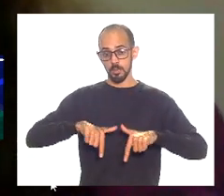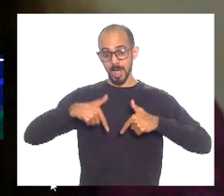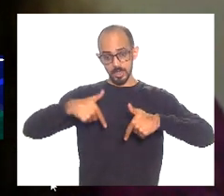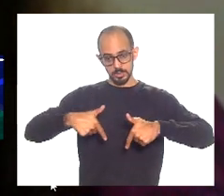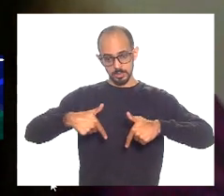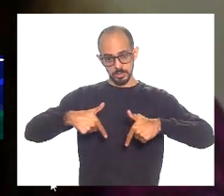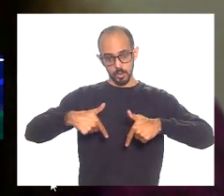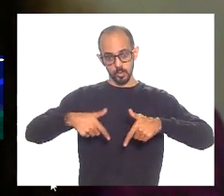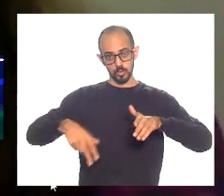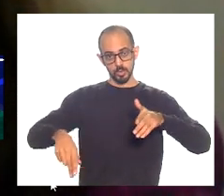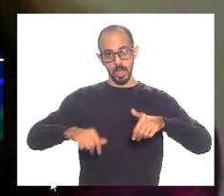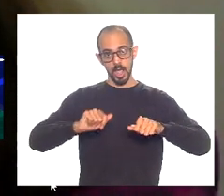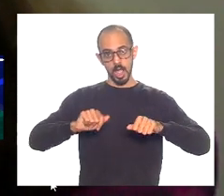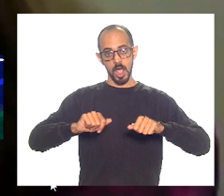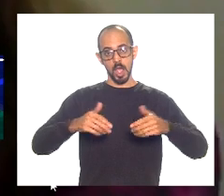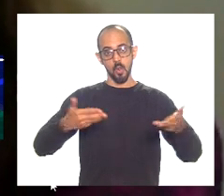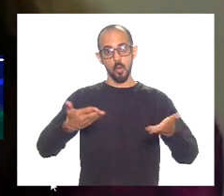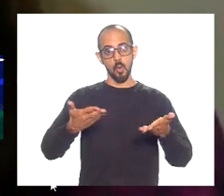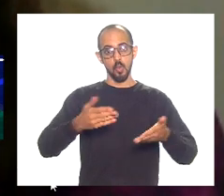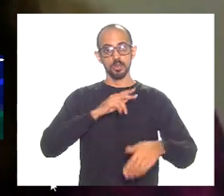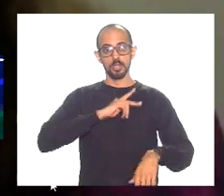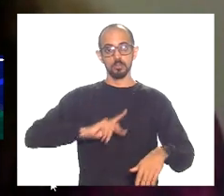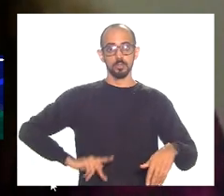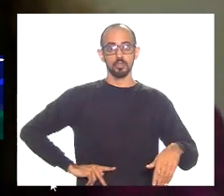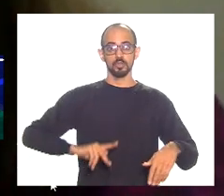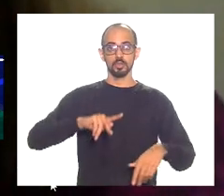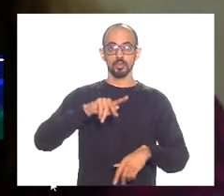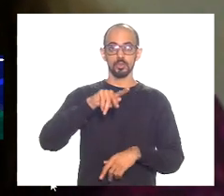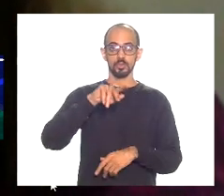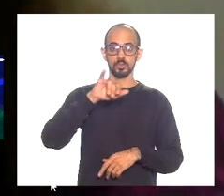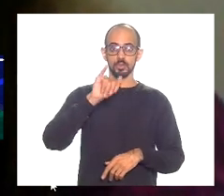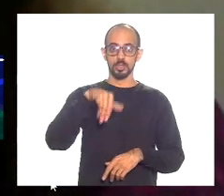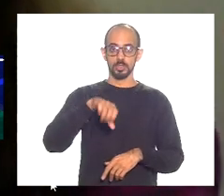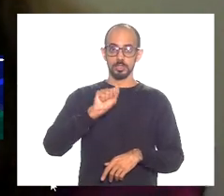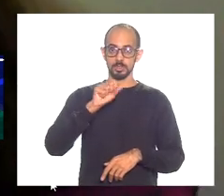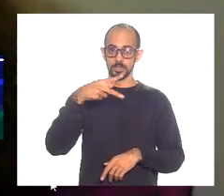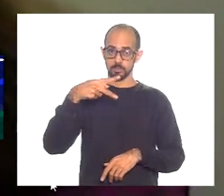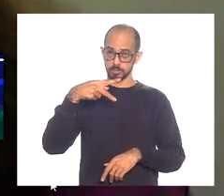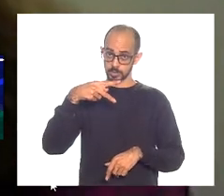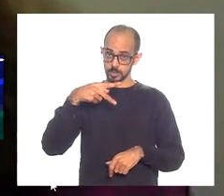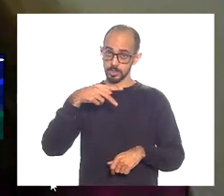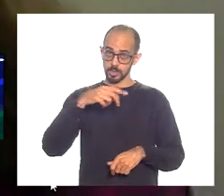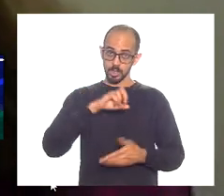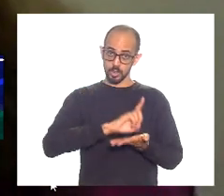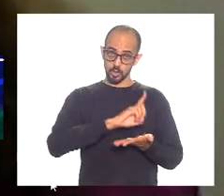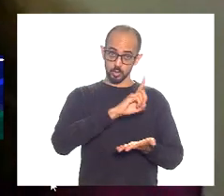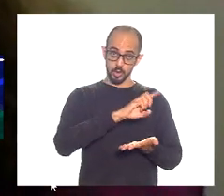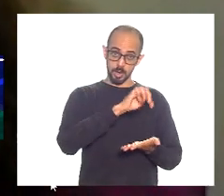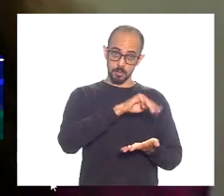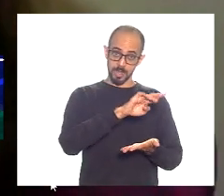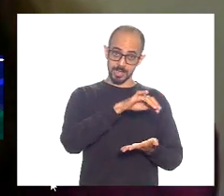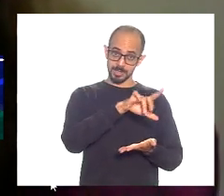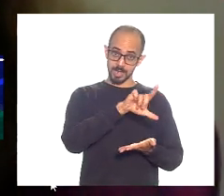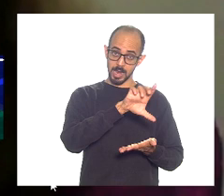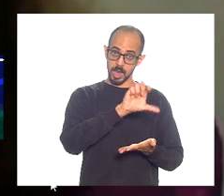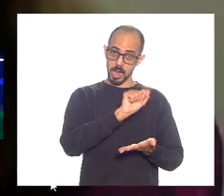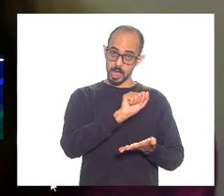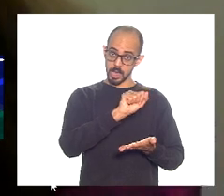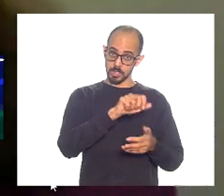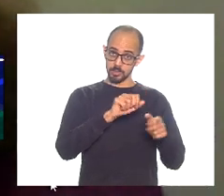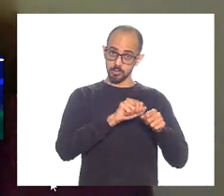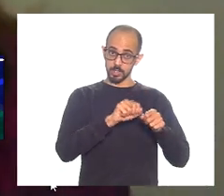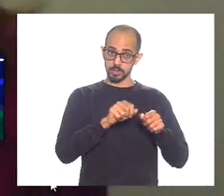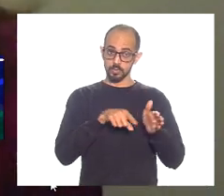atual presidente do ISP, doutora Marcela, quem a gente tem que aplaudir, de fazer um exame de